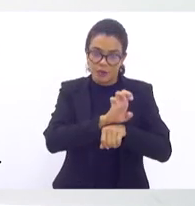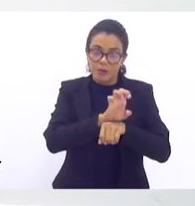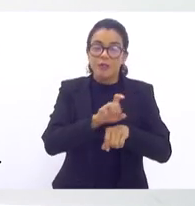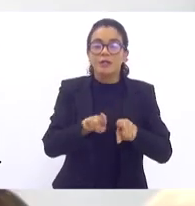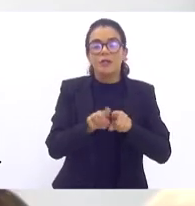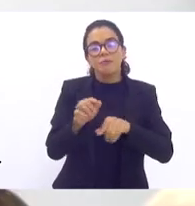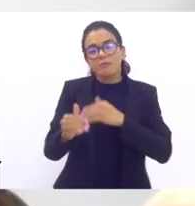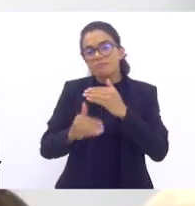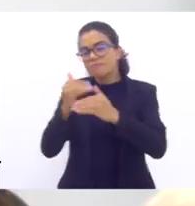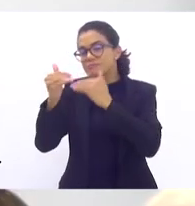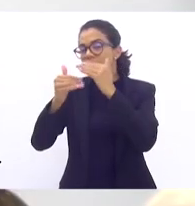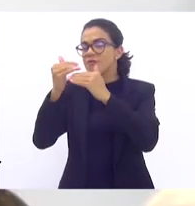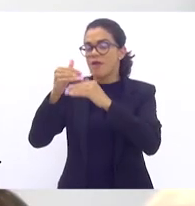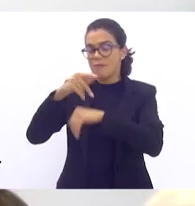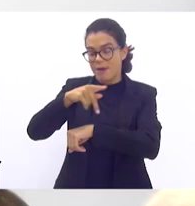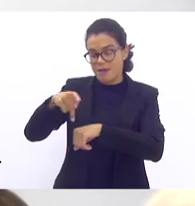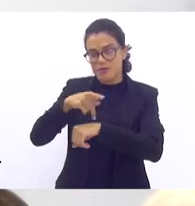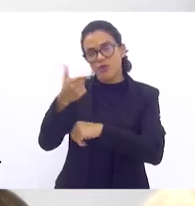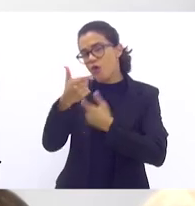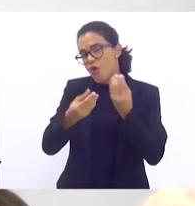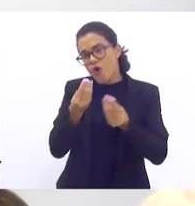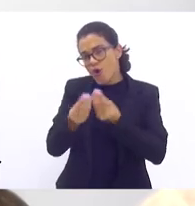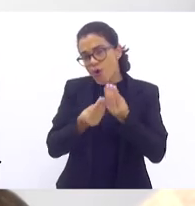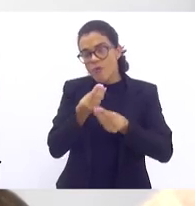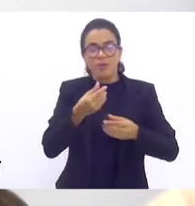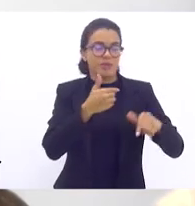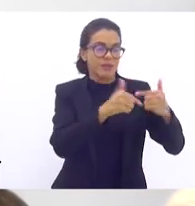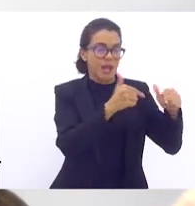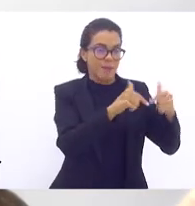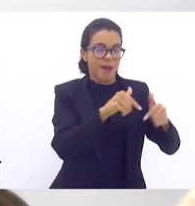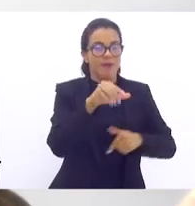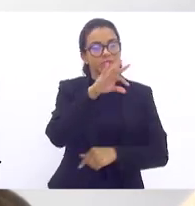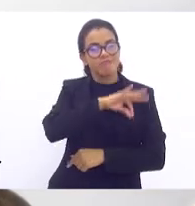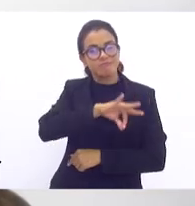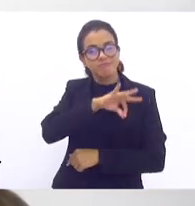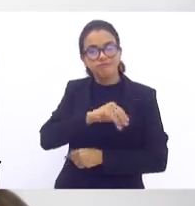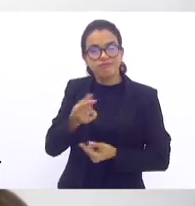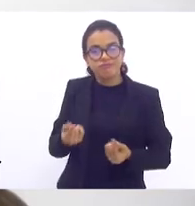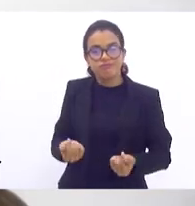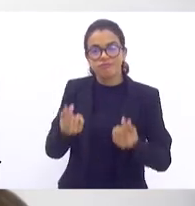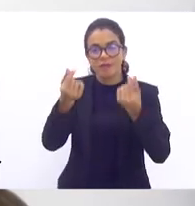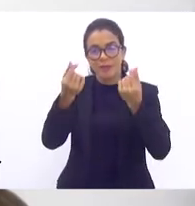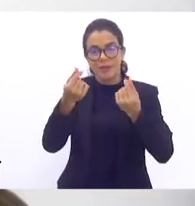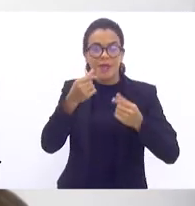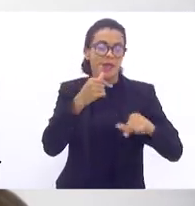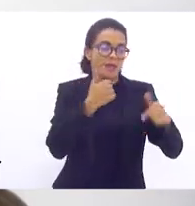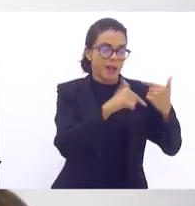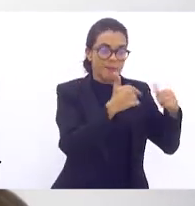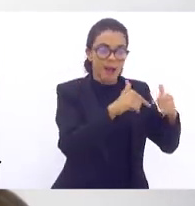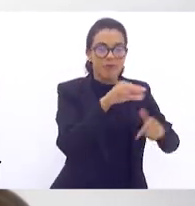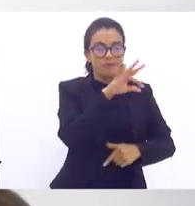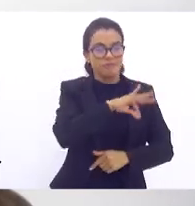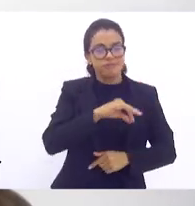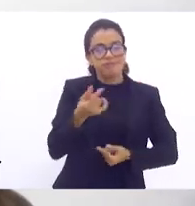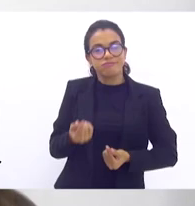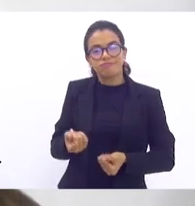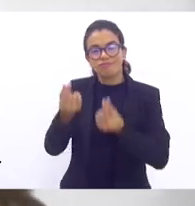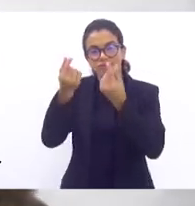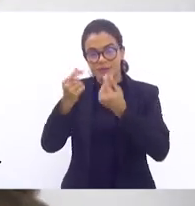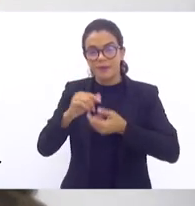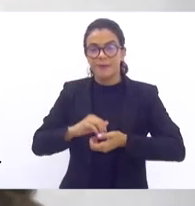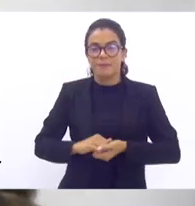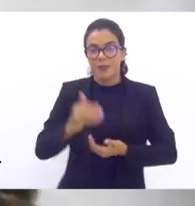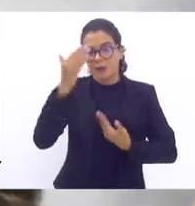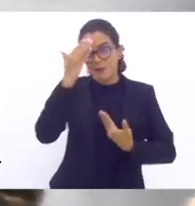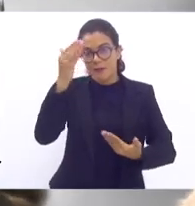desenvolver qualquer país se desenvolve através de emprego e renda melhor programa social se chama emprego em renda para a sociedade obrigado bom dia tudo